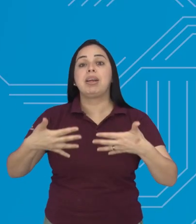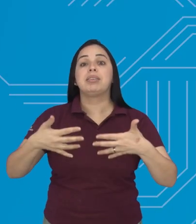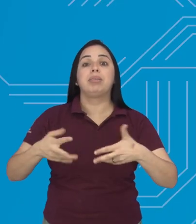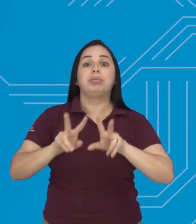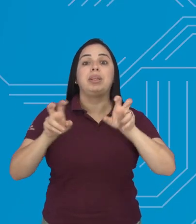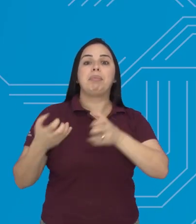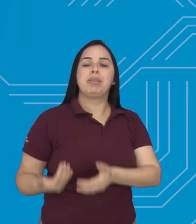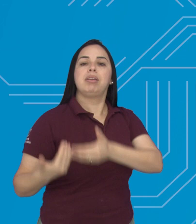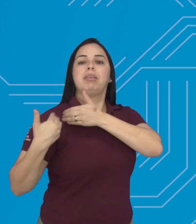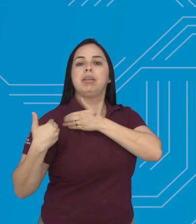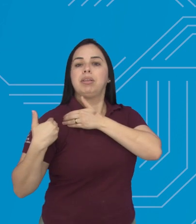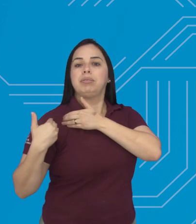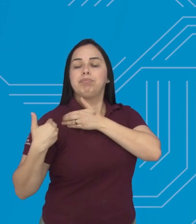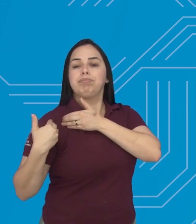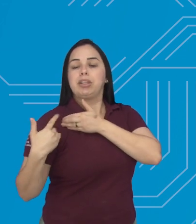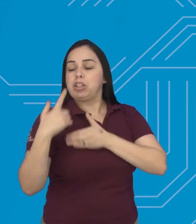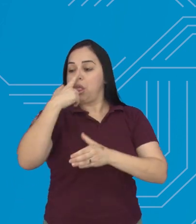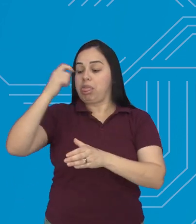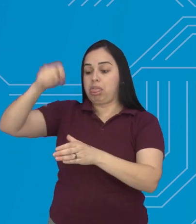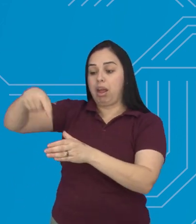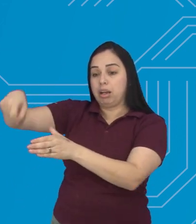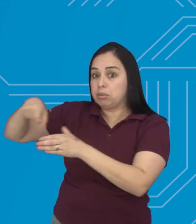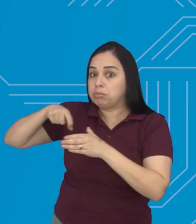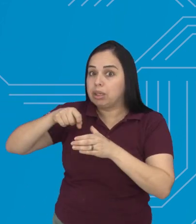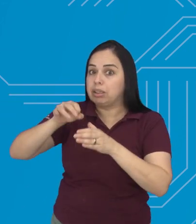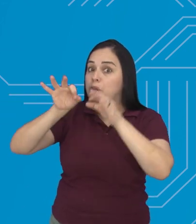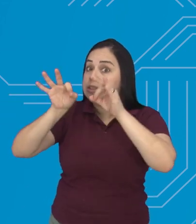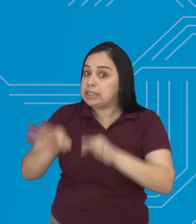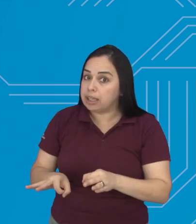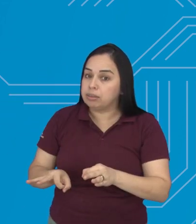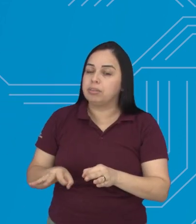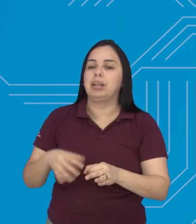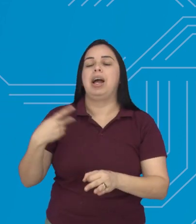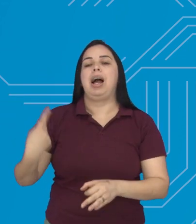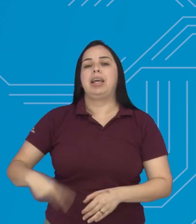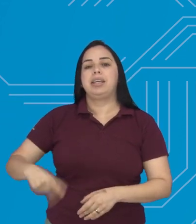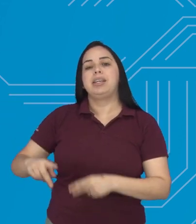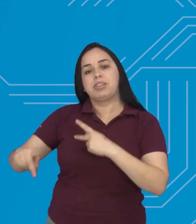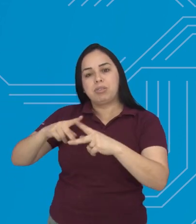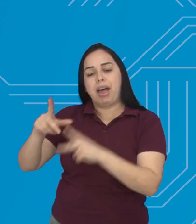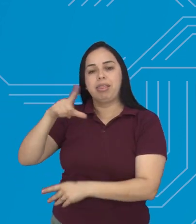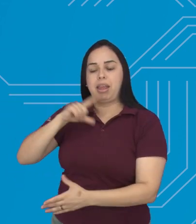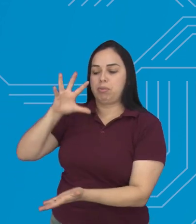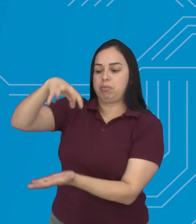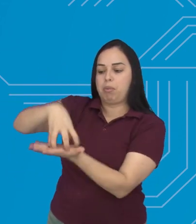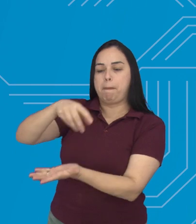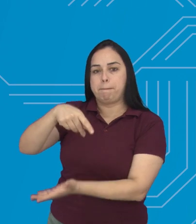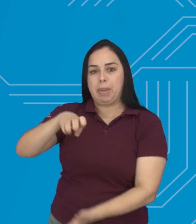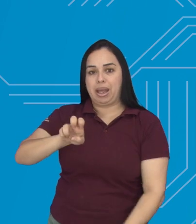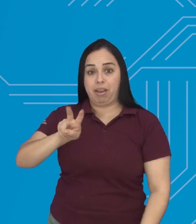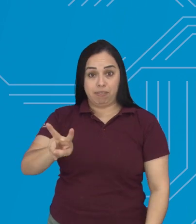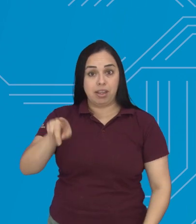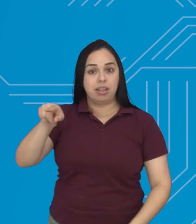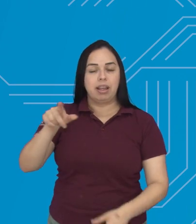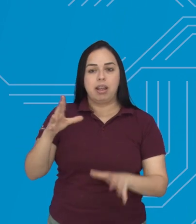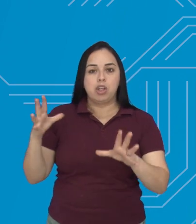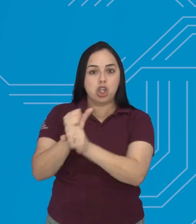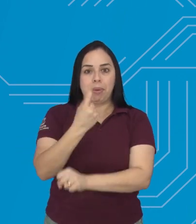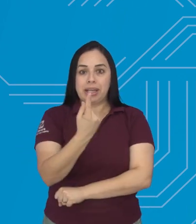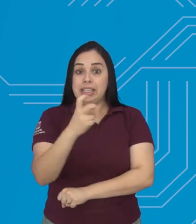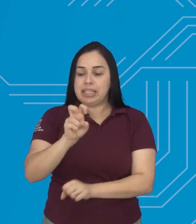alunos, eles nos dão para a sociedade, são exemplos de respeito, de honestidade,